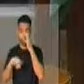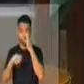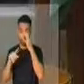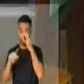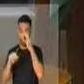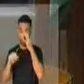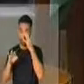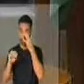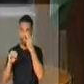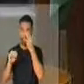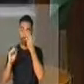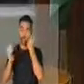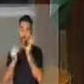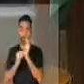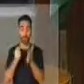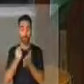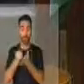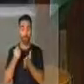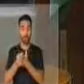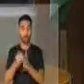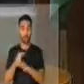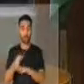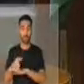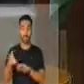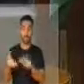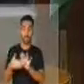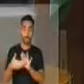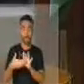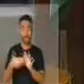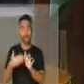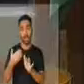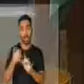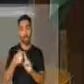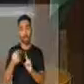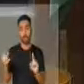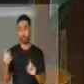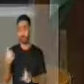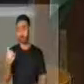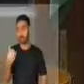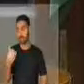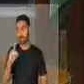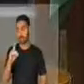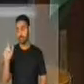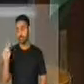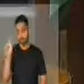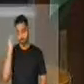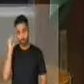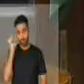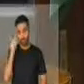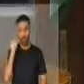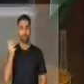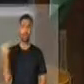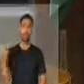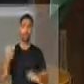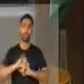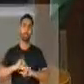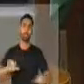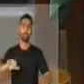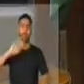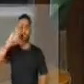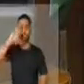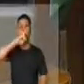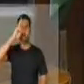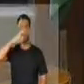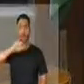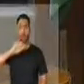passa a obrigar o acesso a até 60 dias às mulheres. Queremos também lembrar que